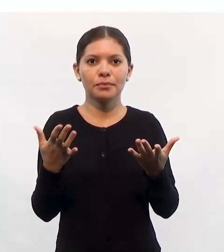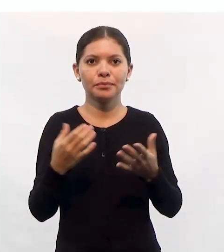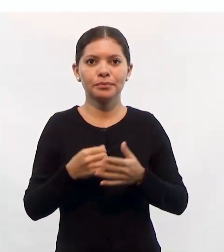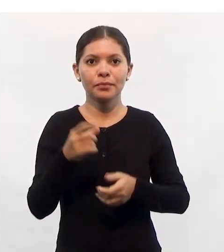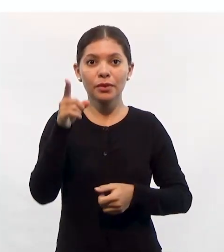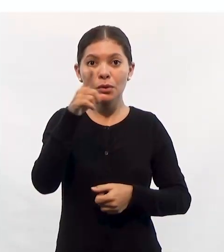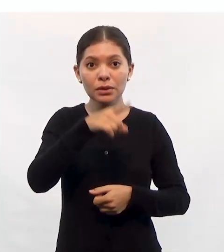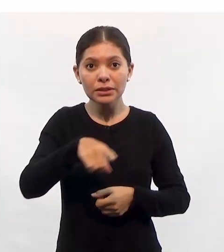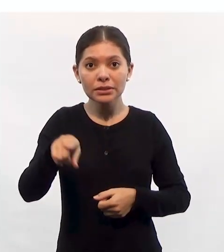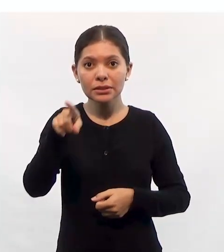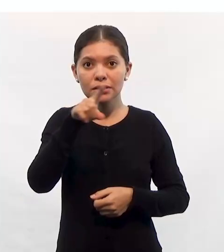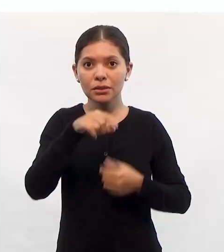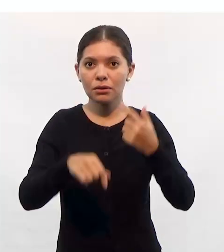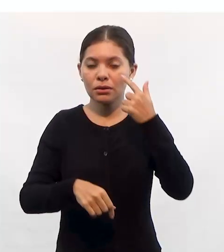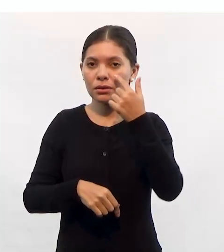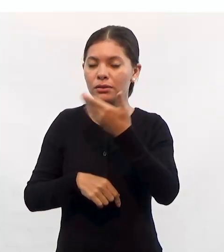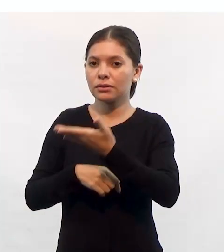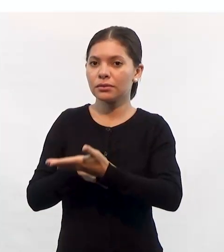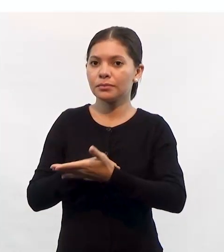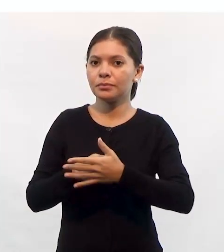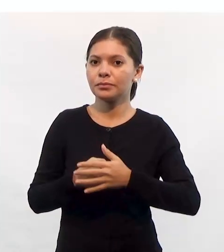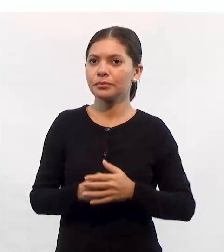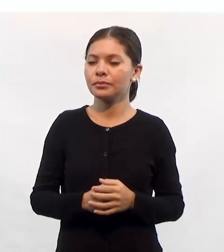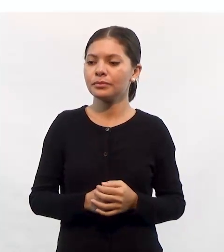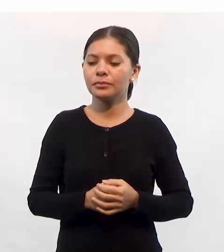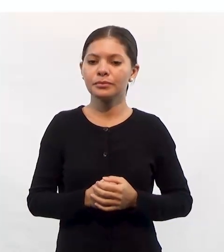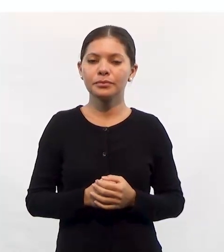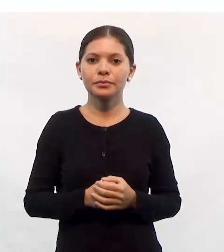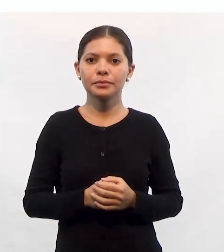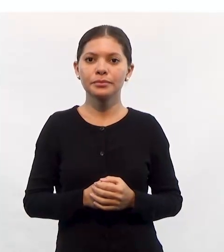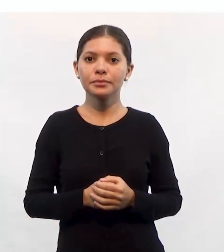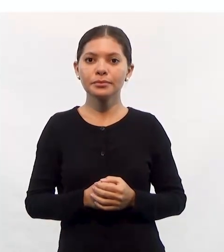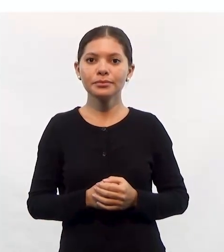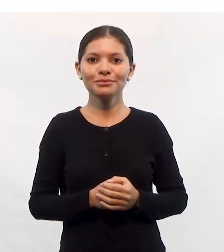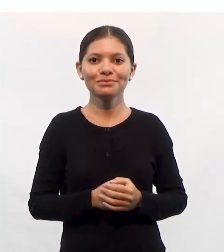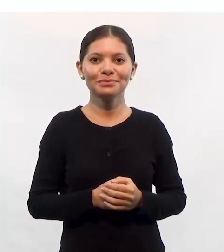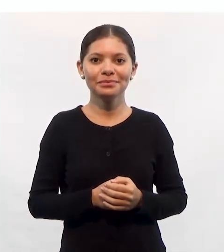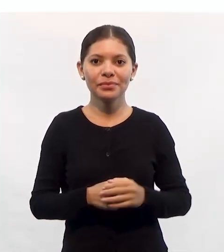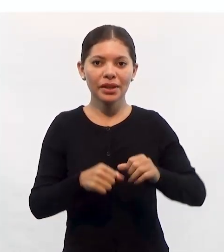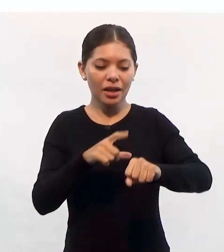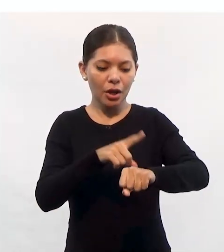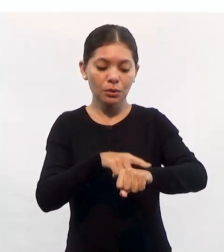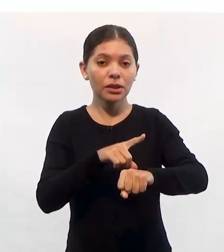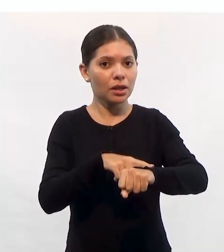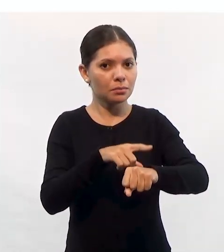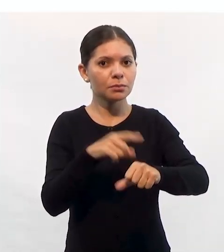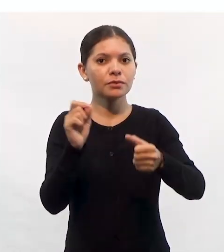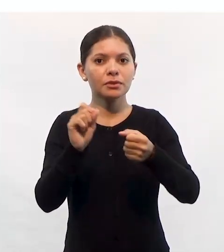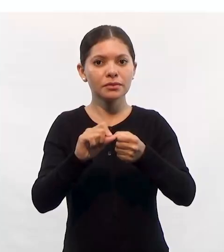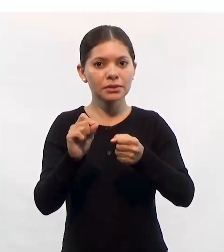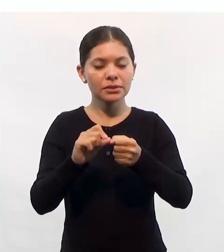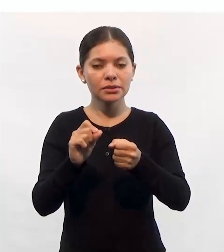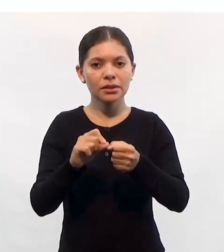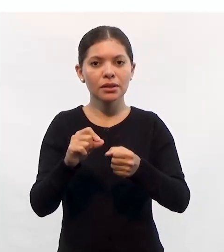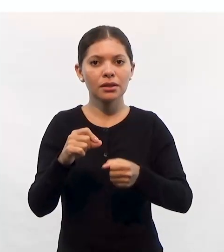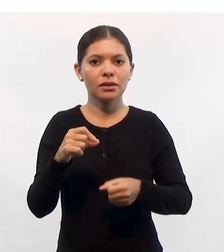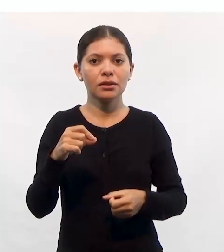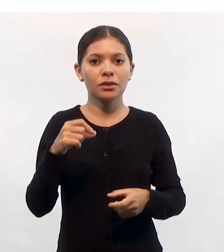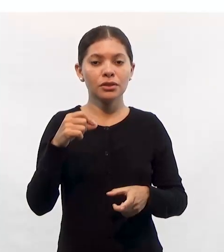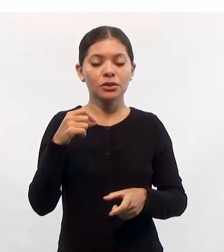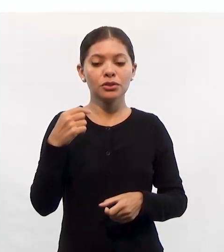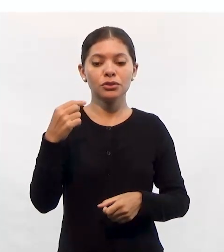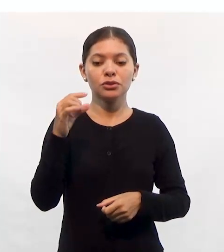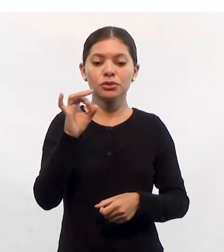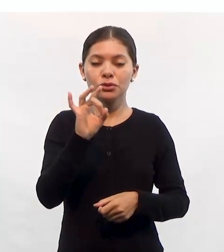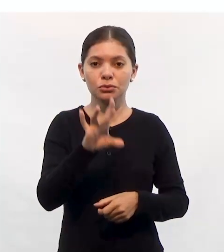isso aqui esses números são tempo que vai ser levado para realizar que vai